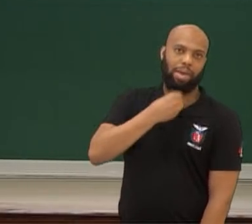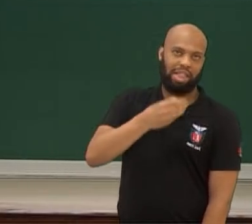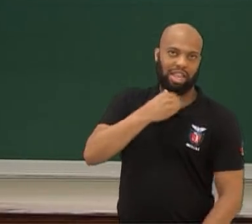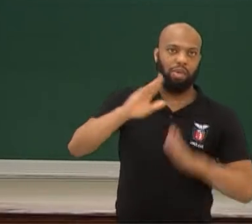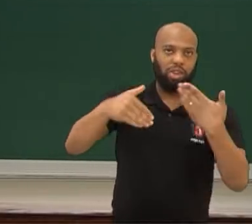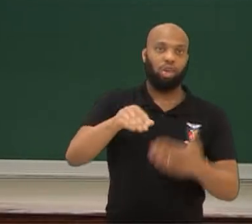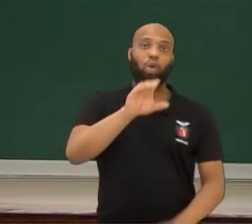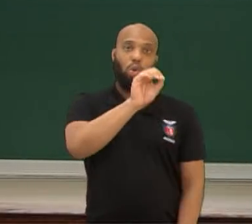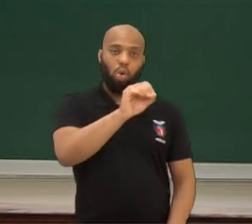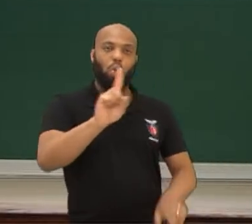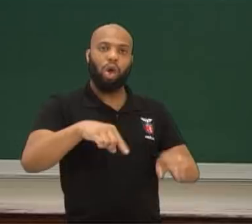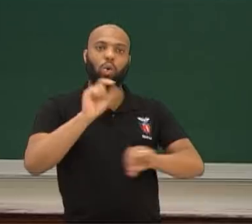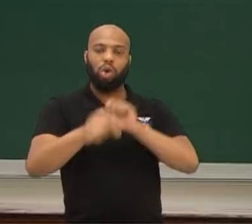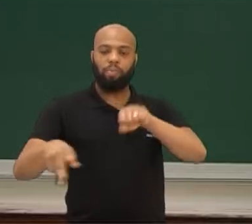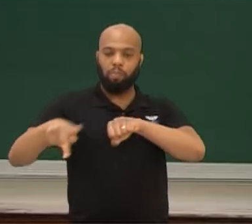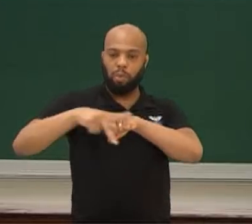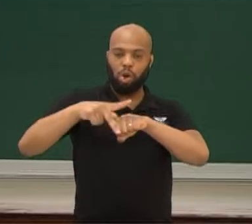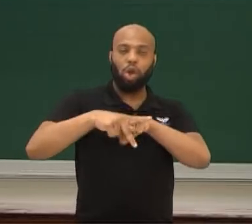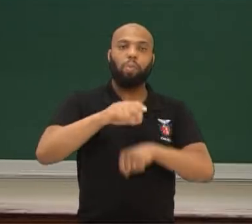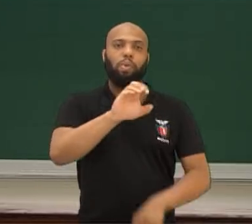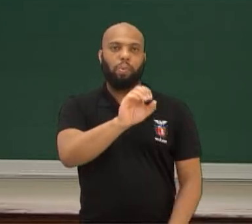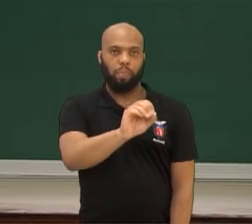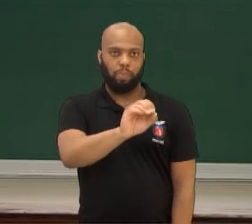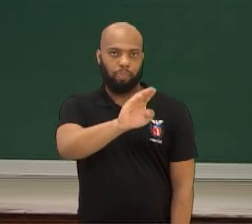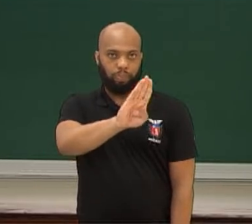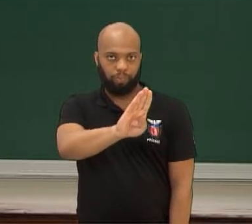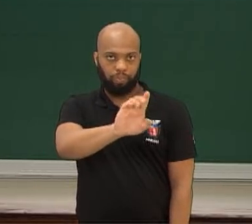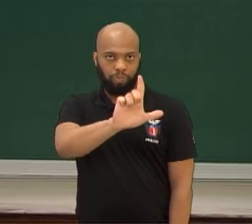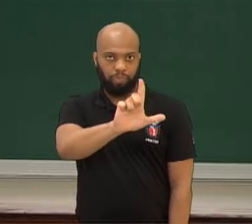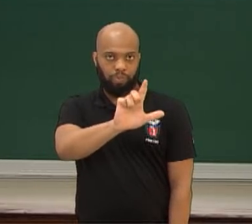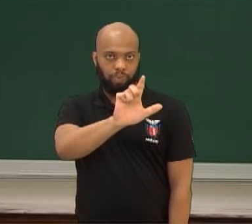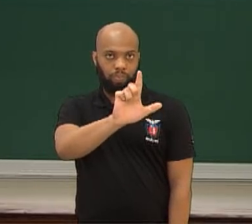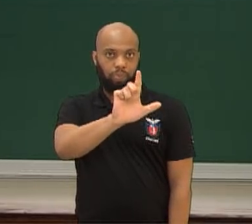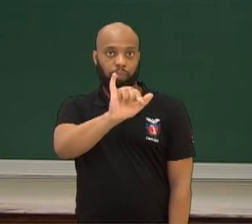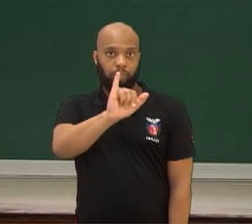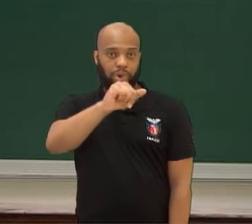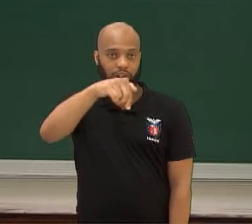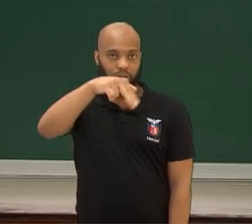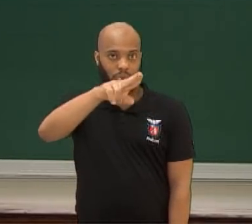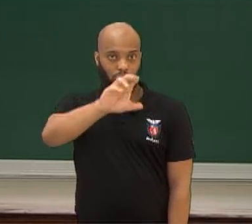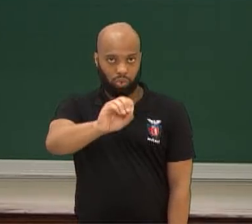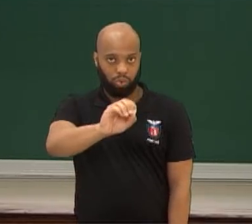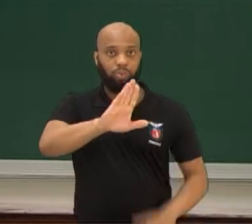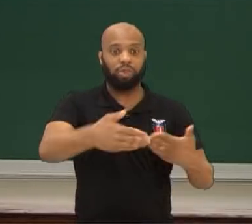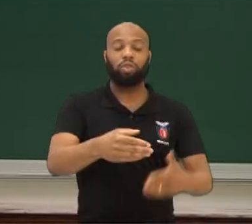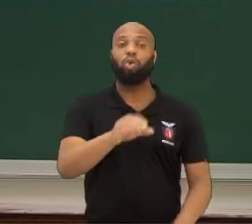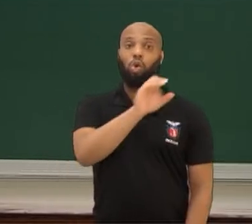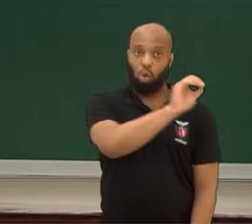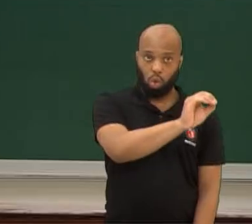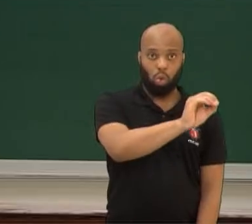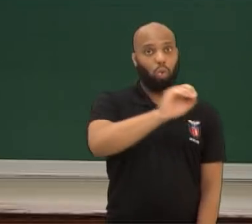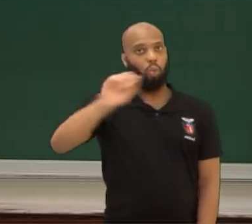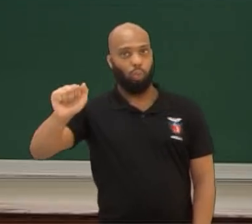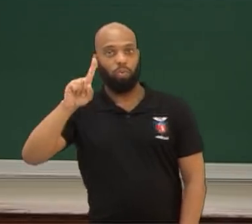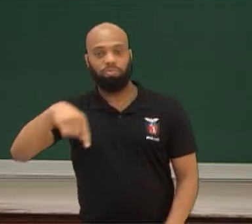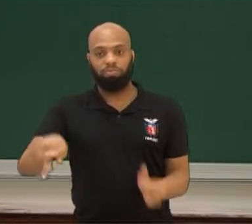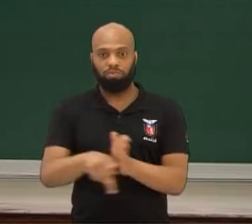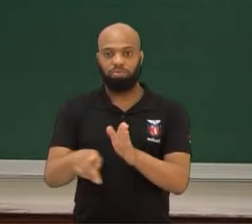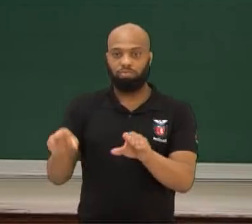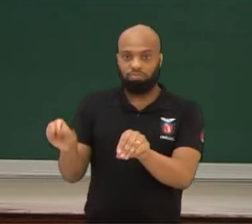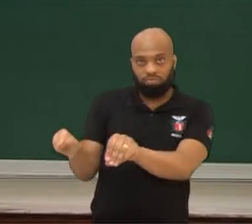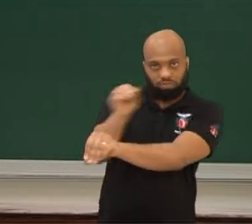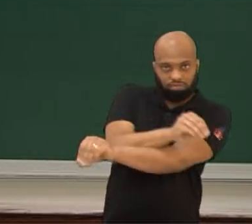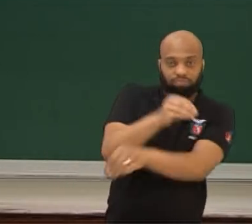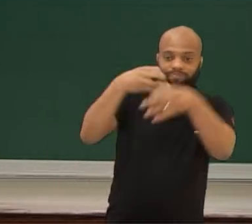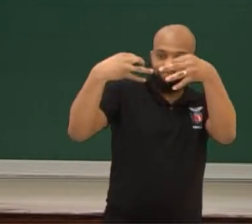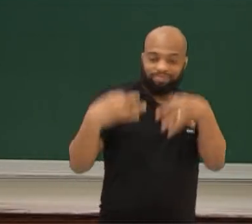é um pronome oblíquo, né? Então, a gente viu nas aulas anteriores que, às vezes, os o, a são artigos definidos, né? Na frente de um